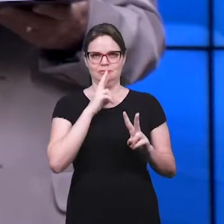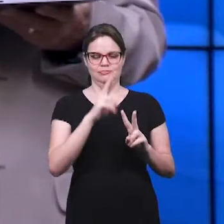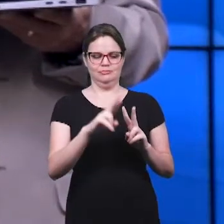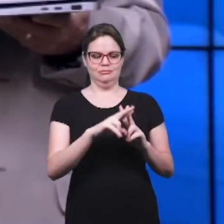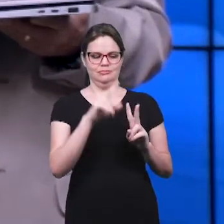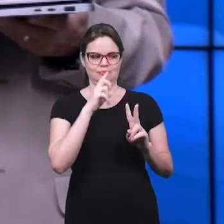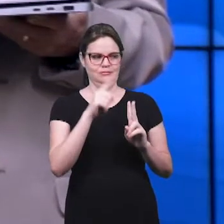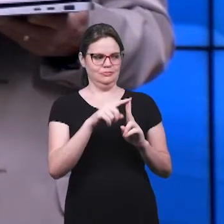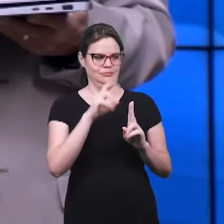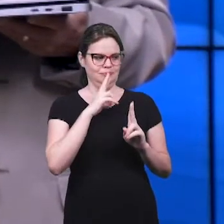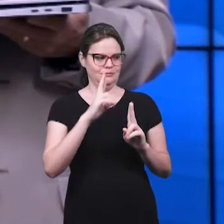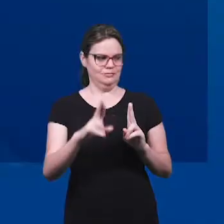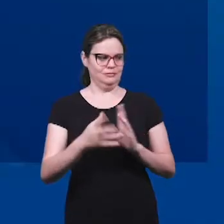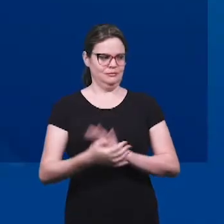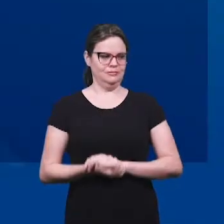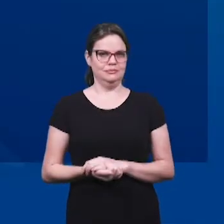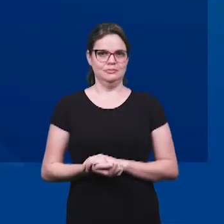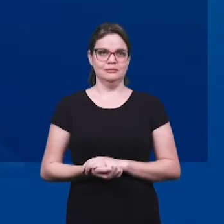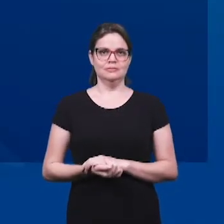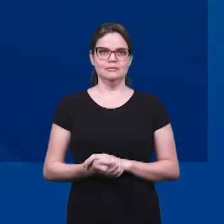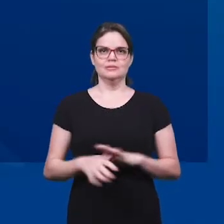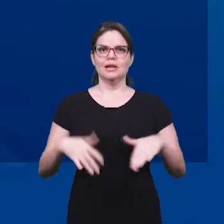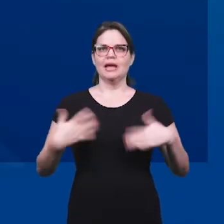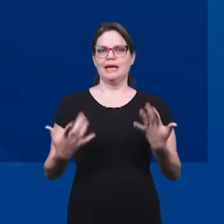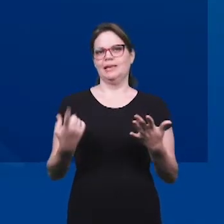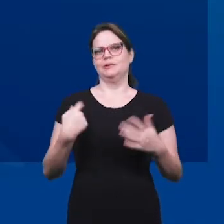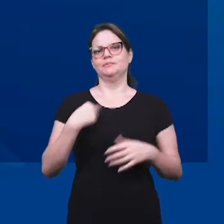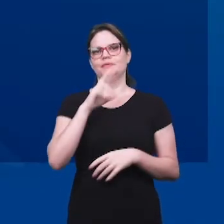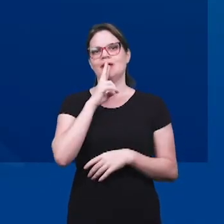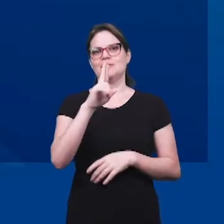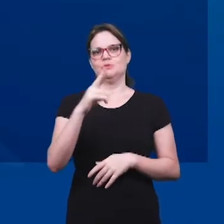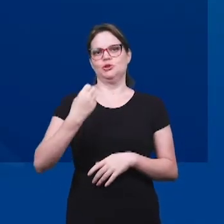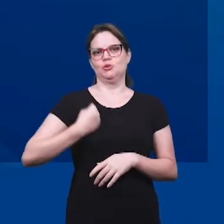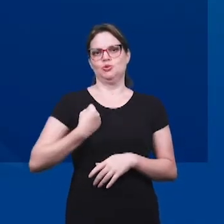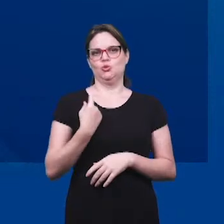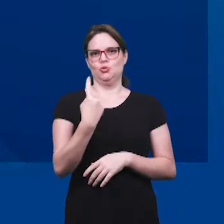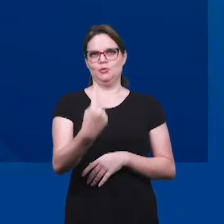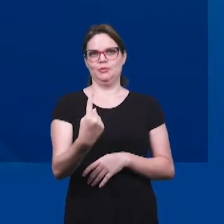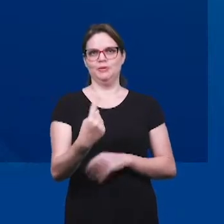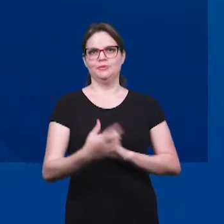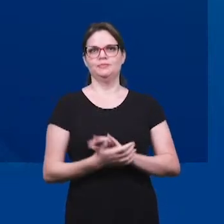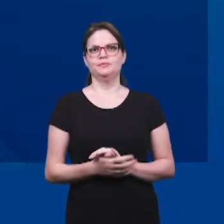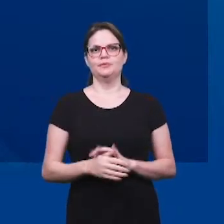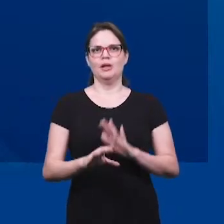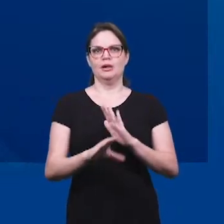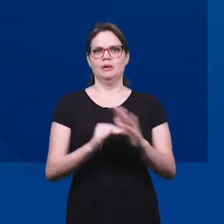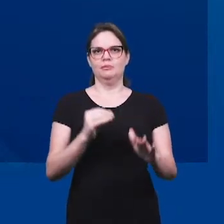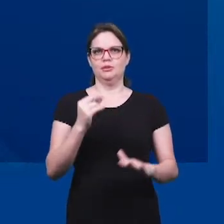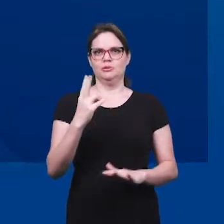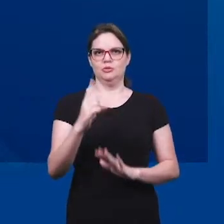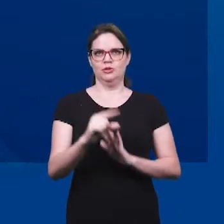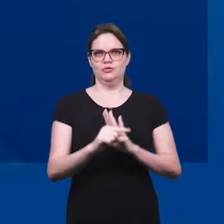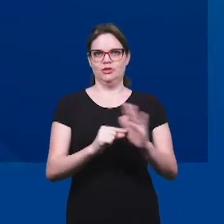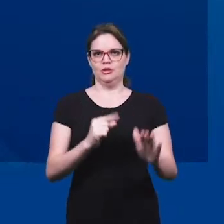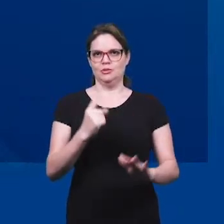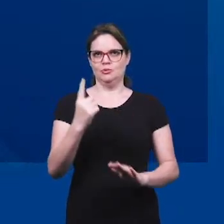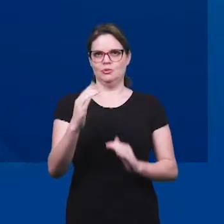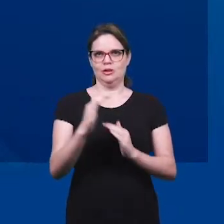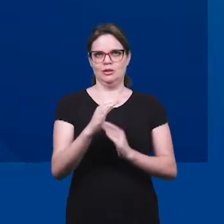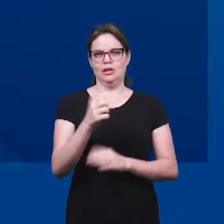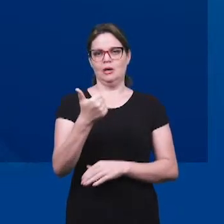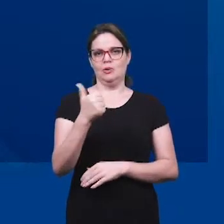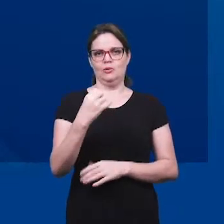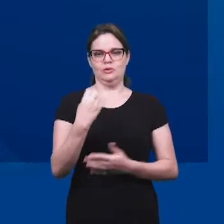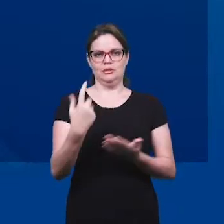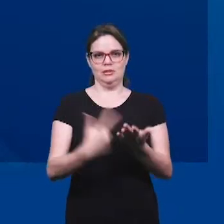da nossa Escola Bíblica Dominical. En respuesta a la primera pregunta, que está en Juan capítulo 2, versículo del 1